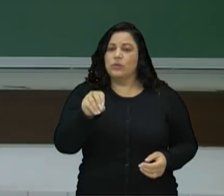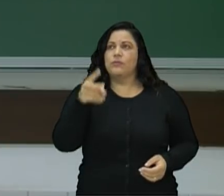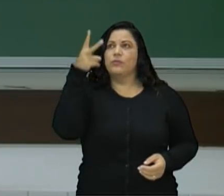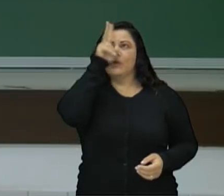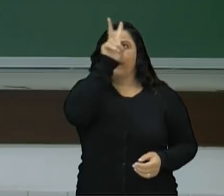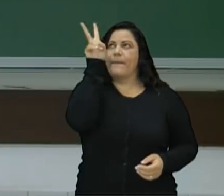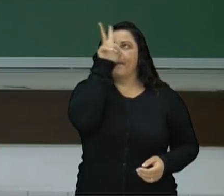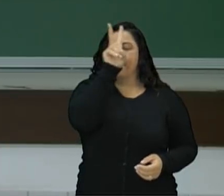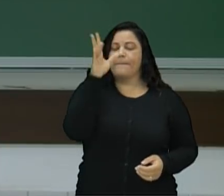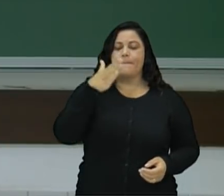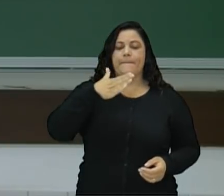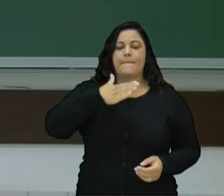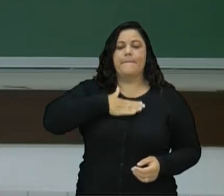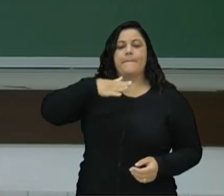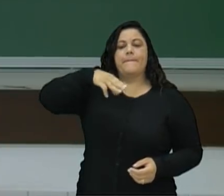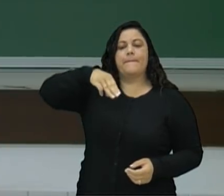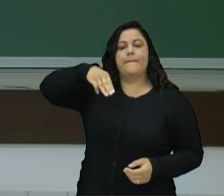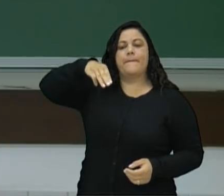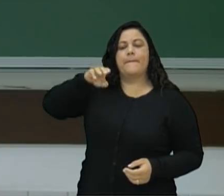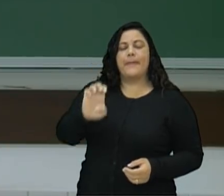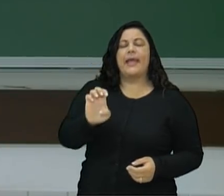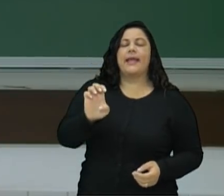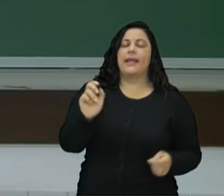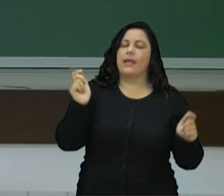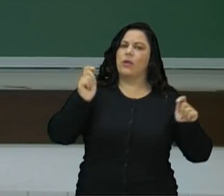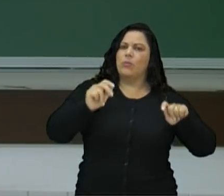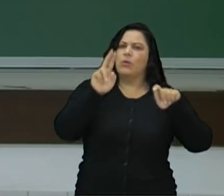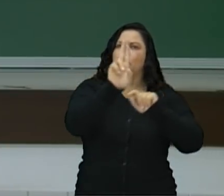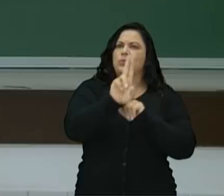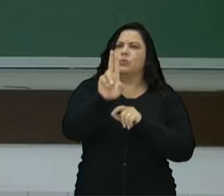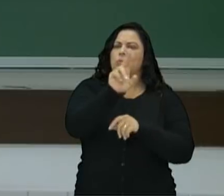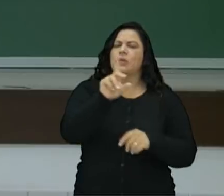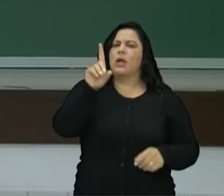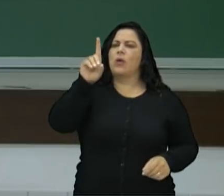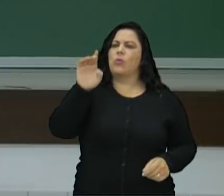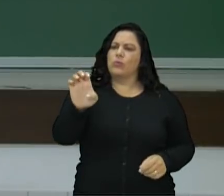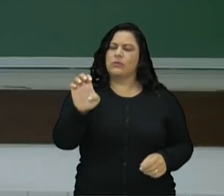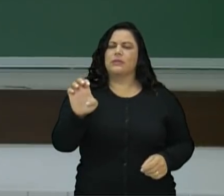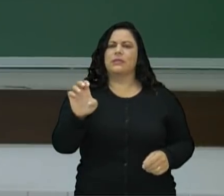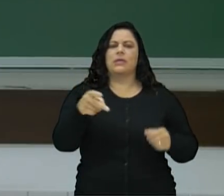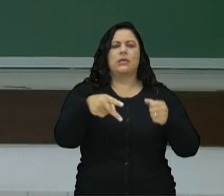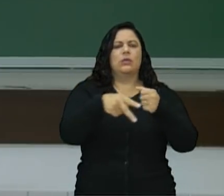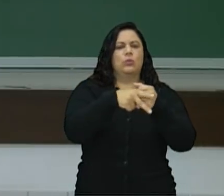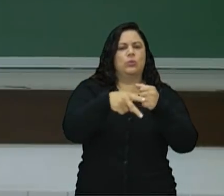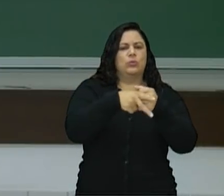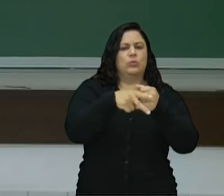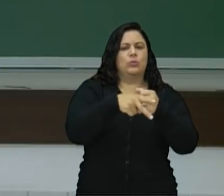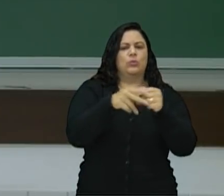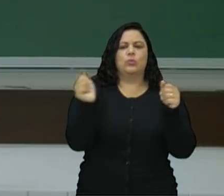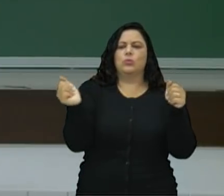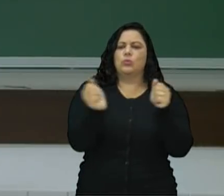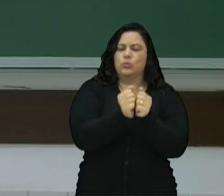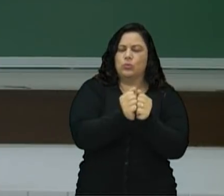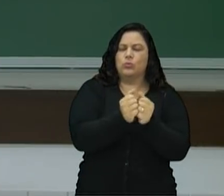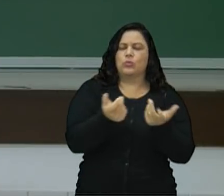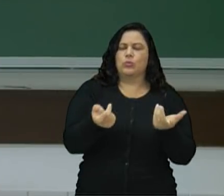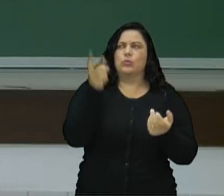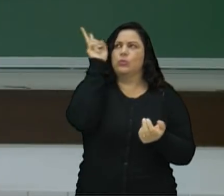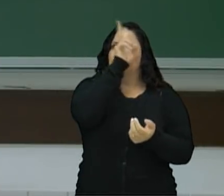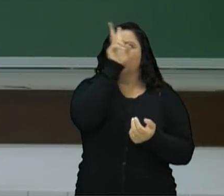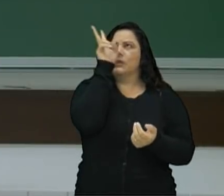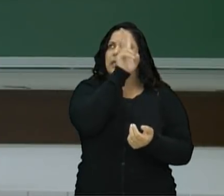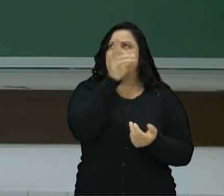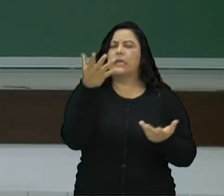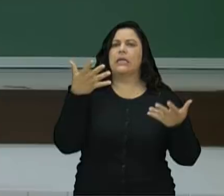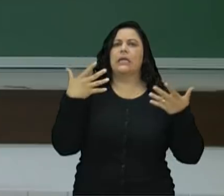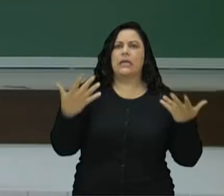pronome me, eu tenho que usar o de junto com o verbo. Então, eu me lembro disso, eu me lembro daquele dia,